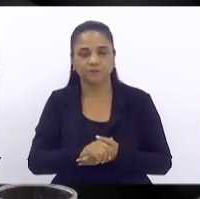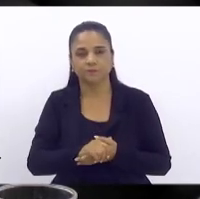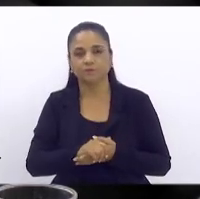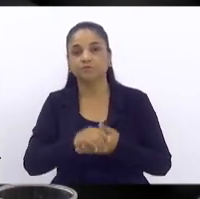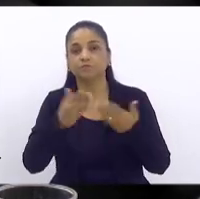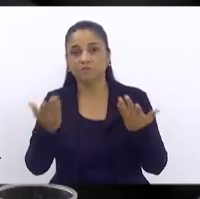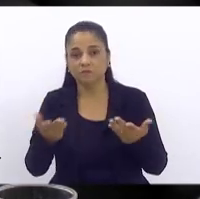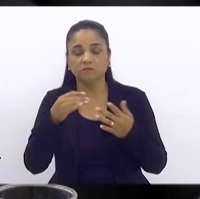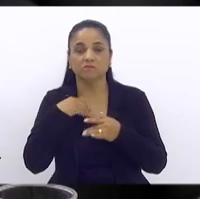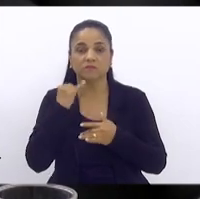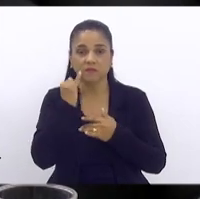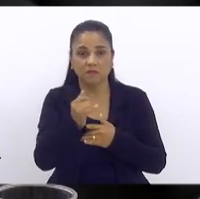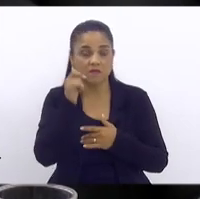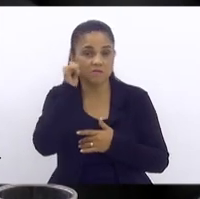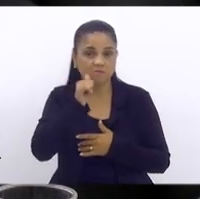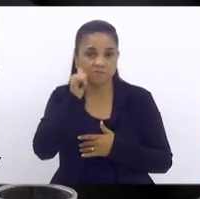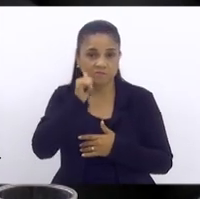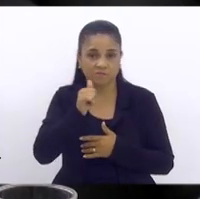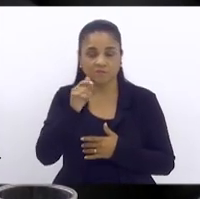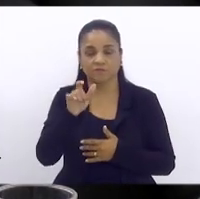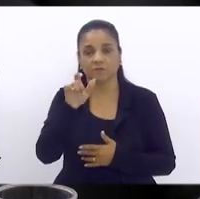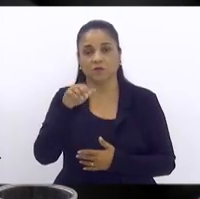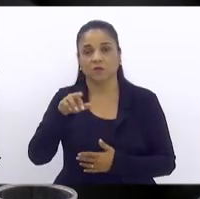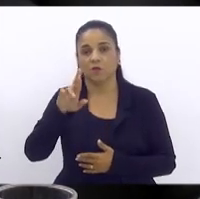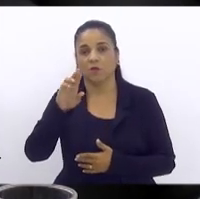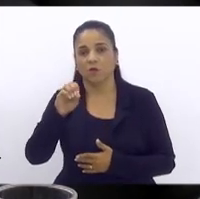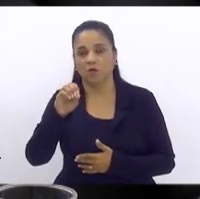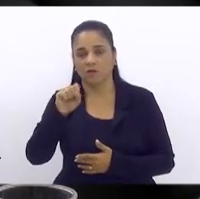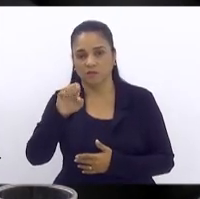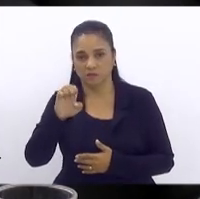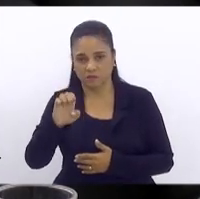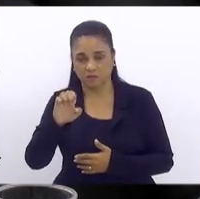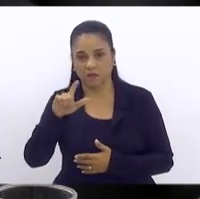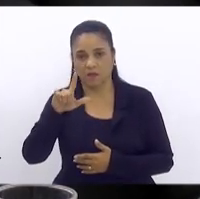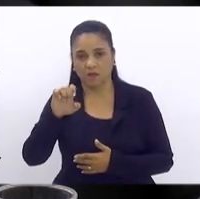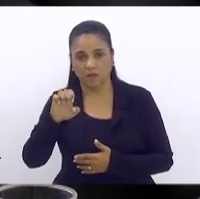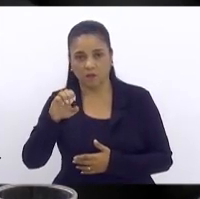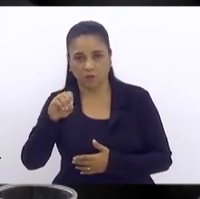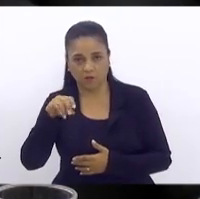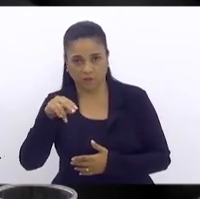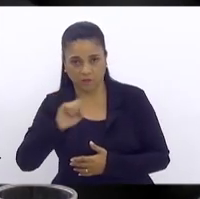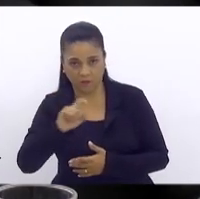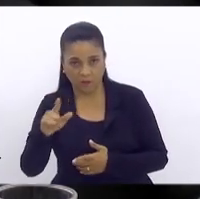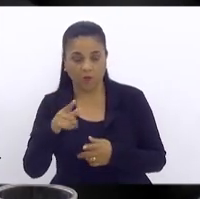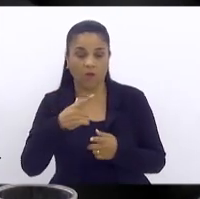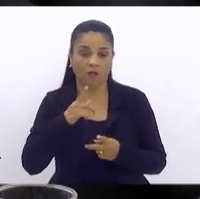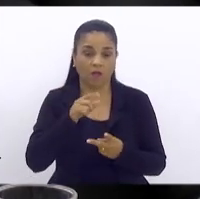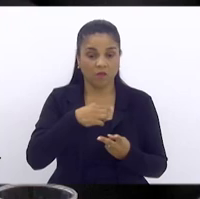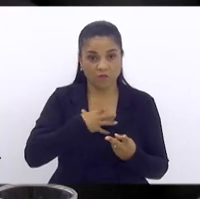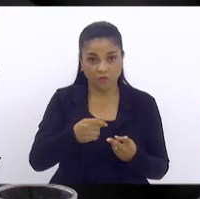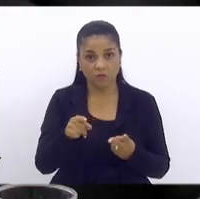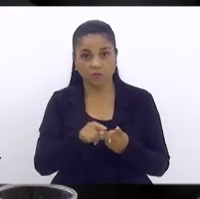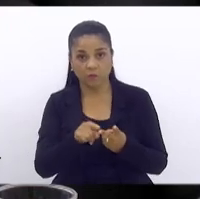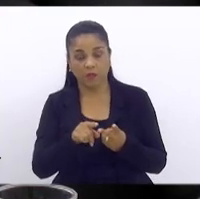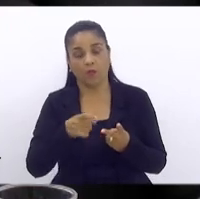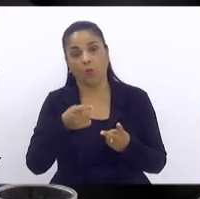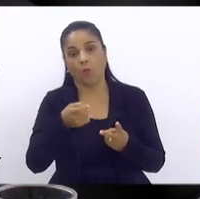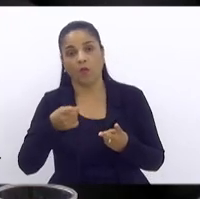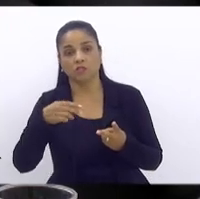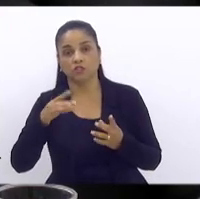que eu comentei da Rose Leonel, exatamente isso, né, foi ela e o filho. O filho também foi vítima do próprio ex-noivo, né, dessa